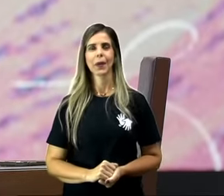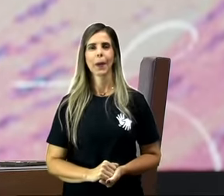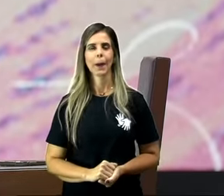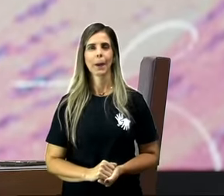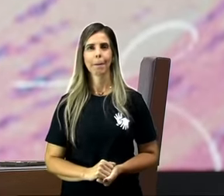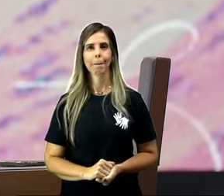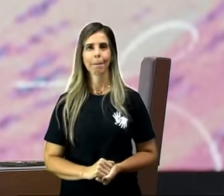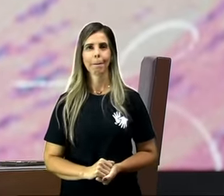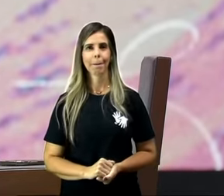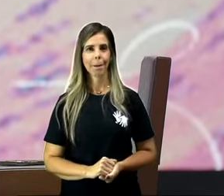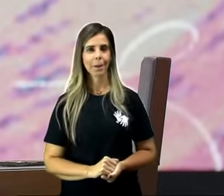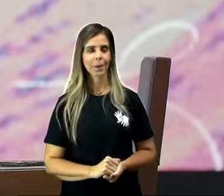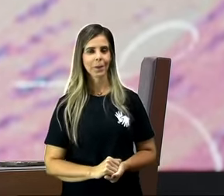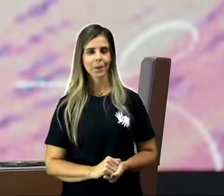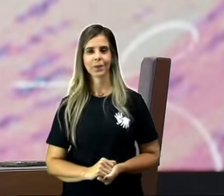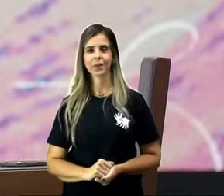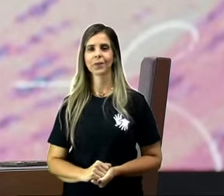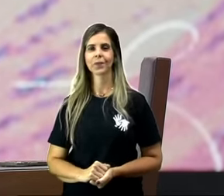Achei que vocês estavam gostando.